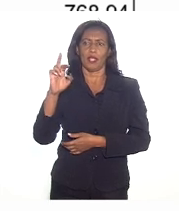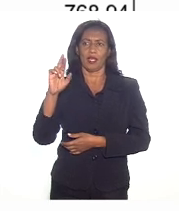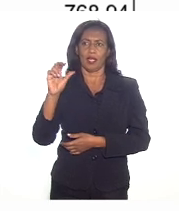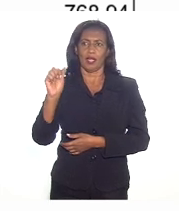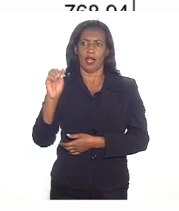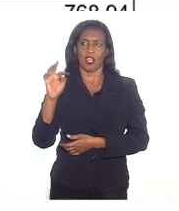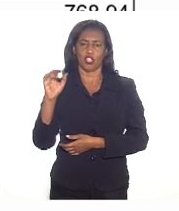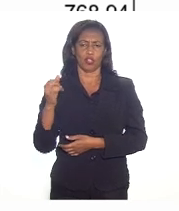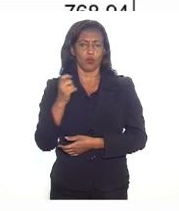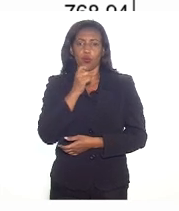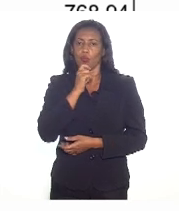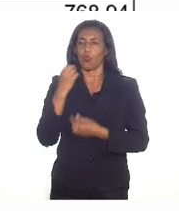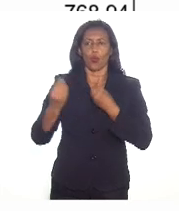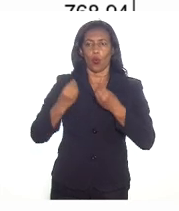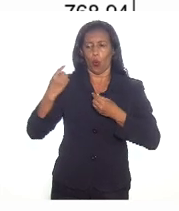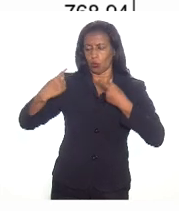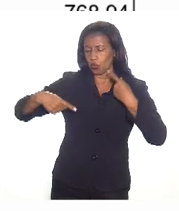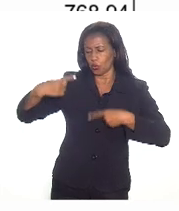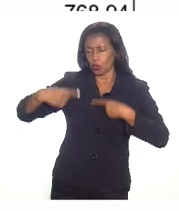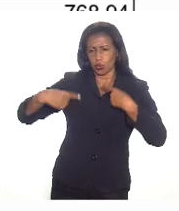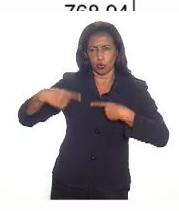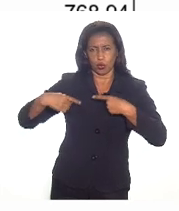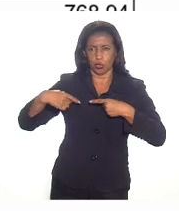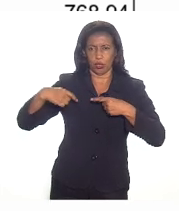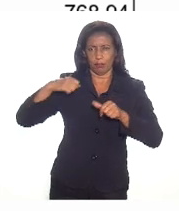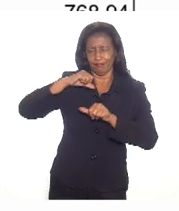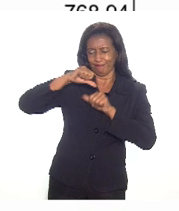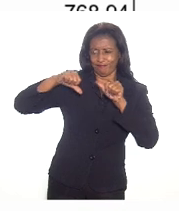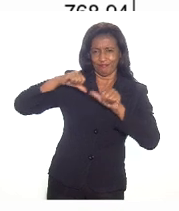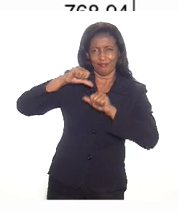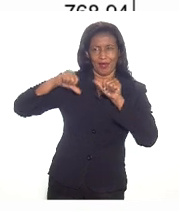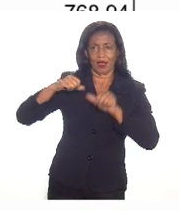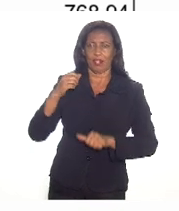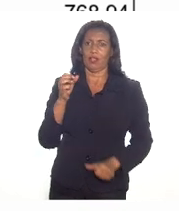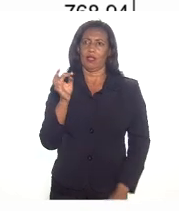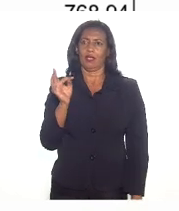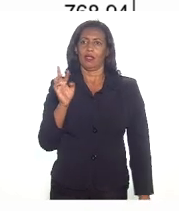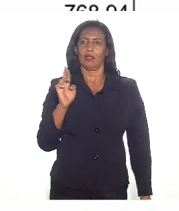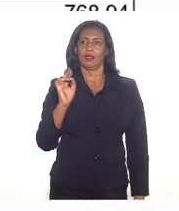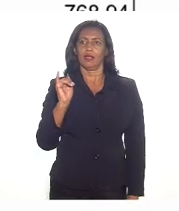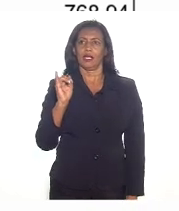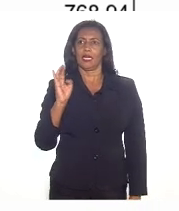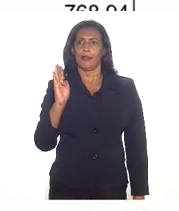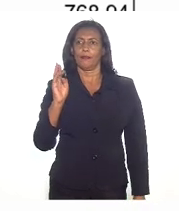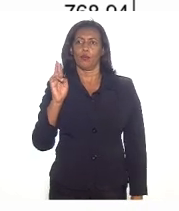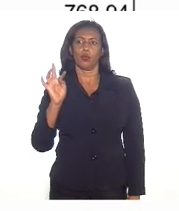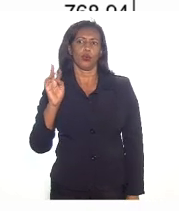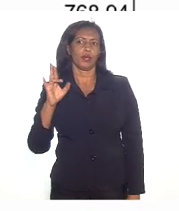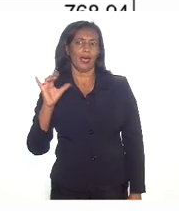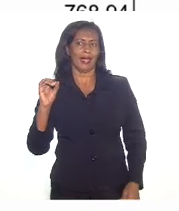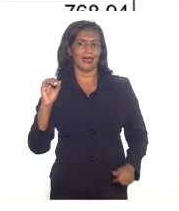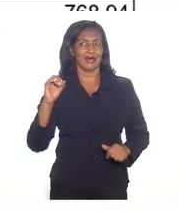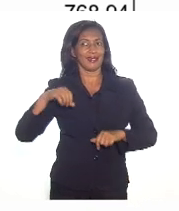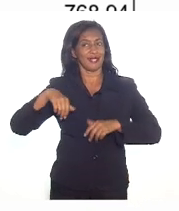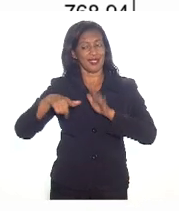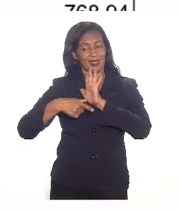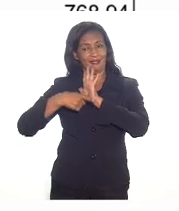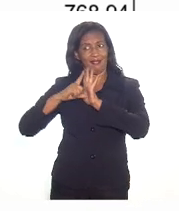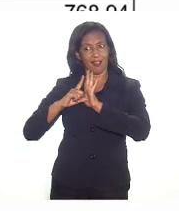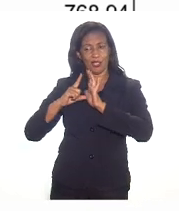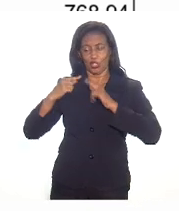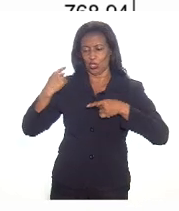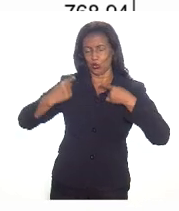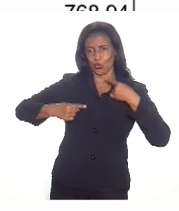como discutir reforma tributária sem rediscussão do Pacto Federativo, que eu acho que é muito ruim para o Estado do Rio de